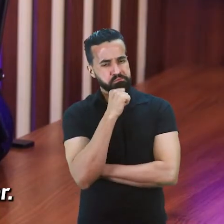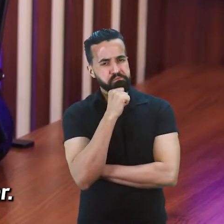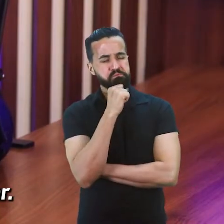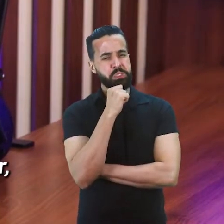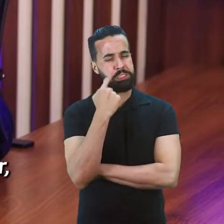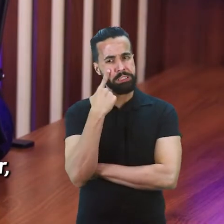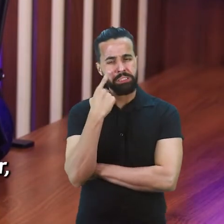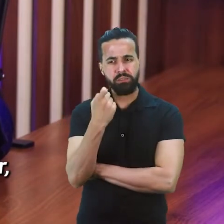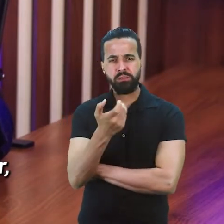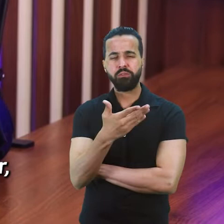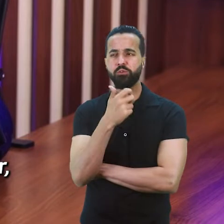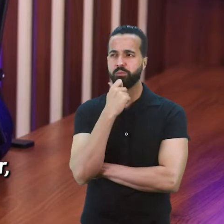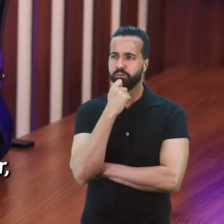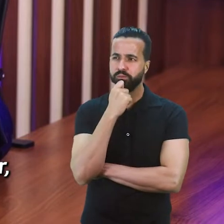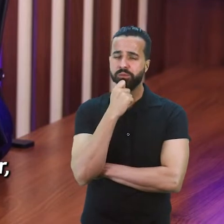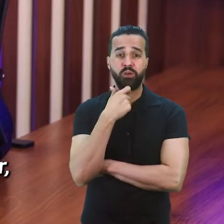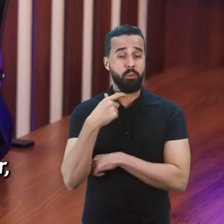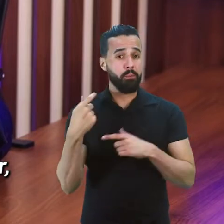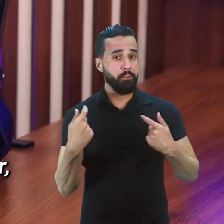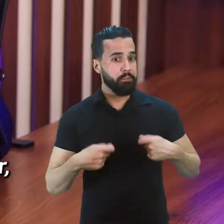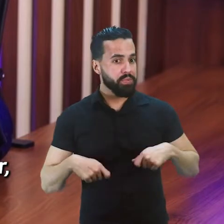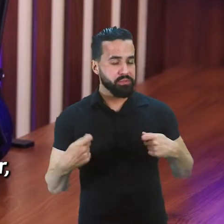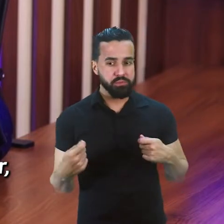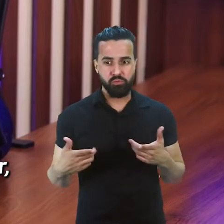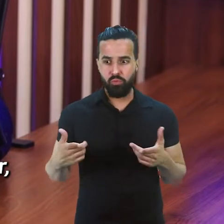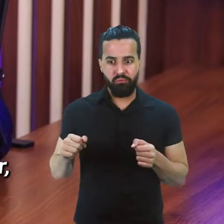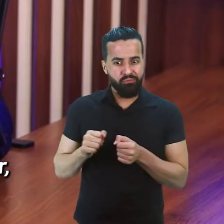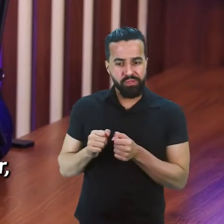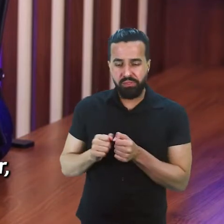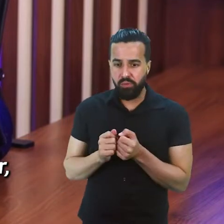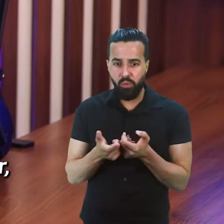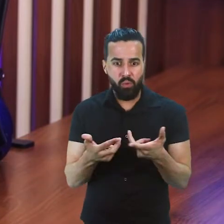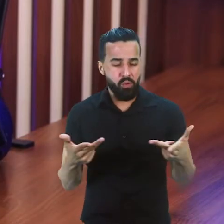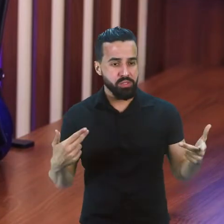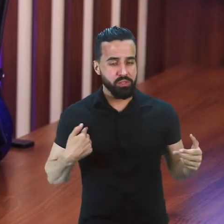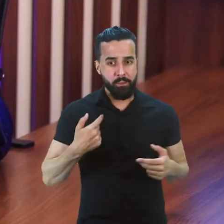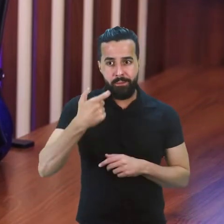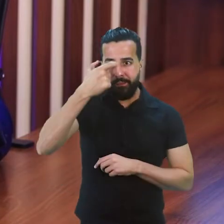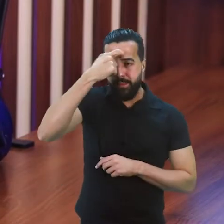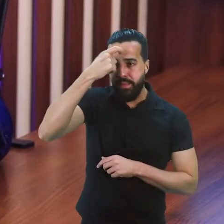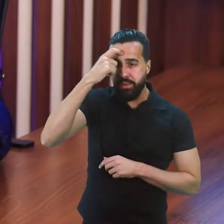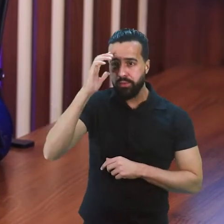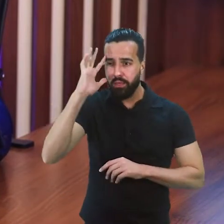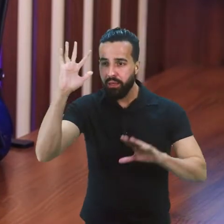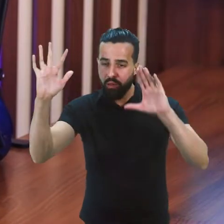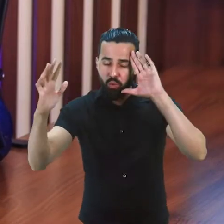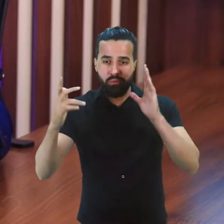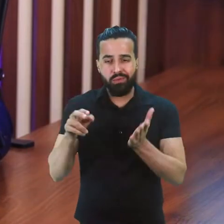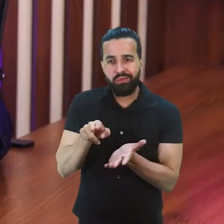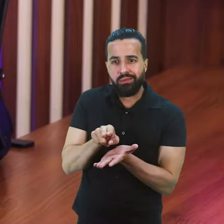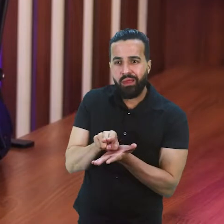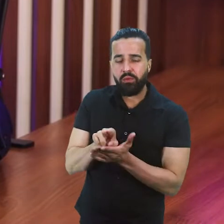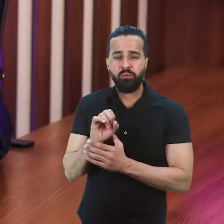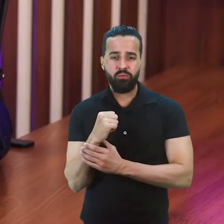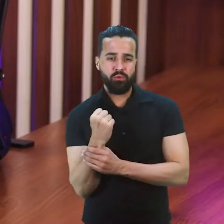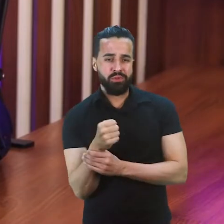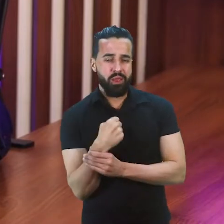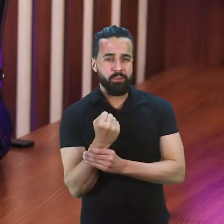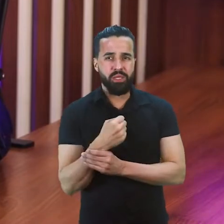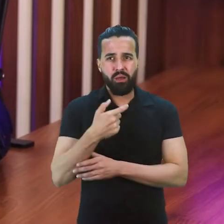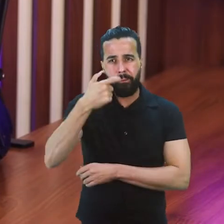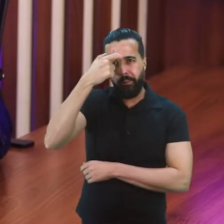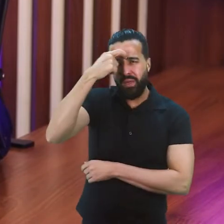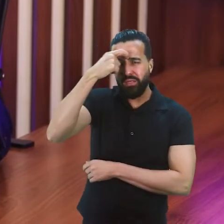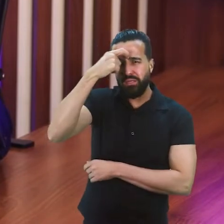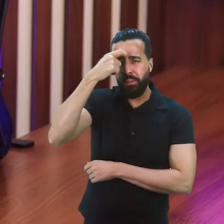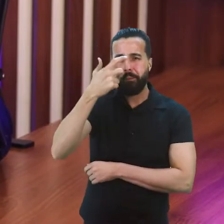me ocupar. Eu pensei comigo. Eu preciso me ocupar. Falei, minha cabeça, eu estou deitado aqui, eu vou para a fisioterapia e fico aqui com essa